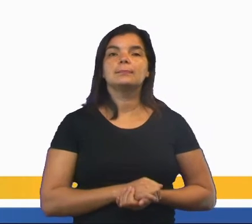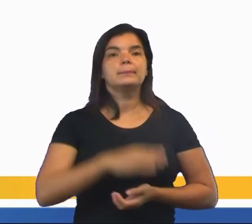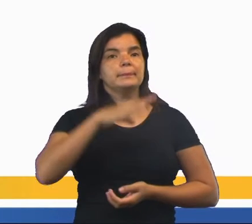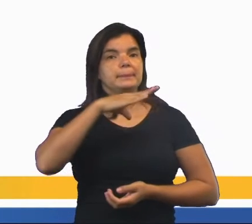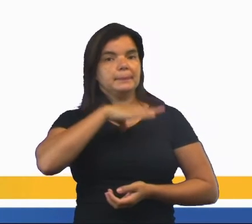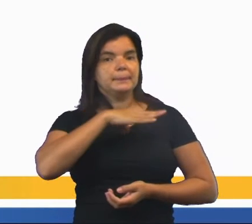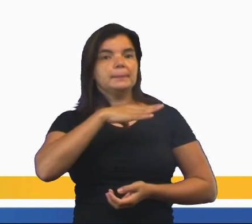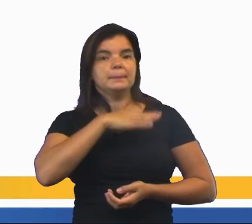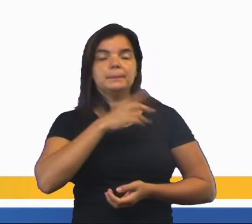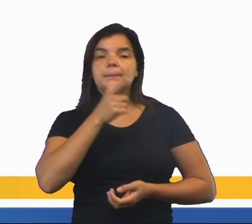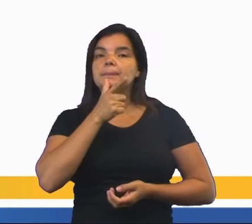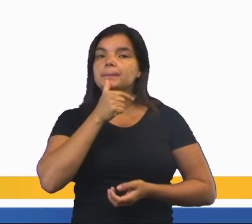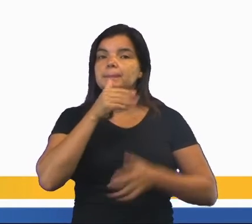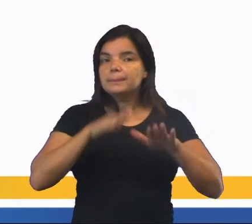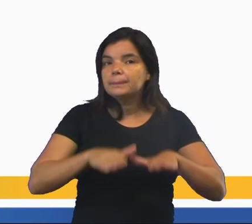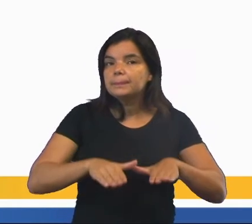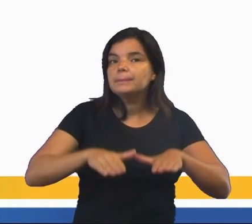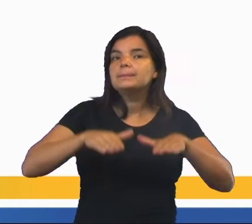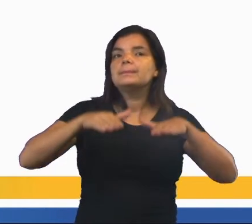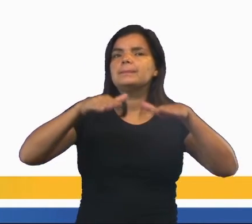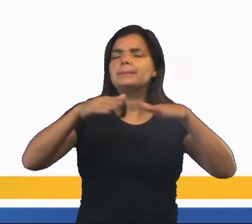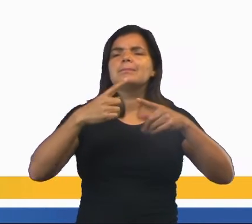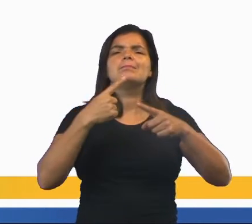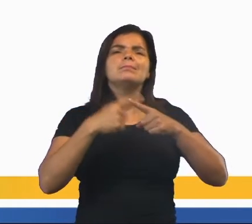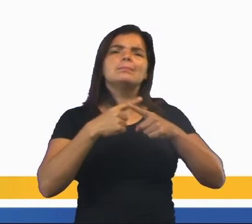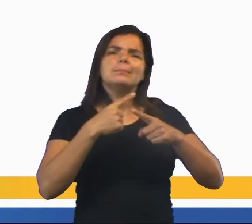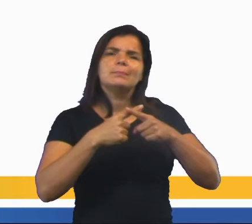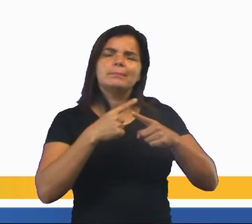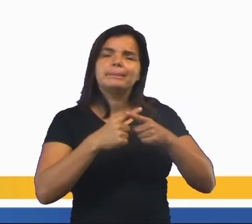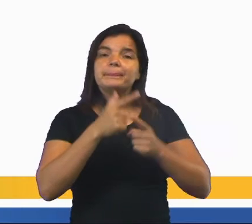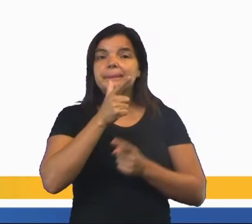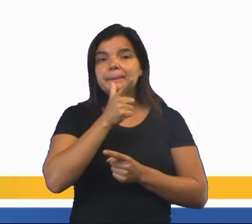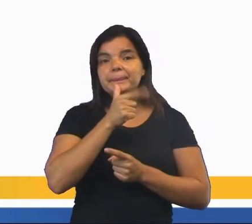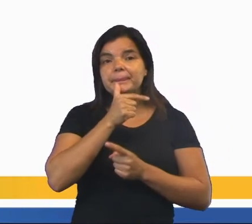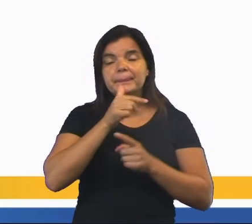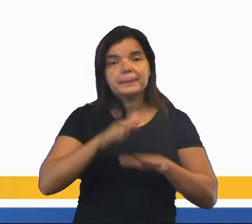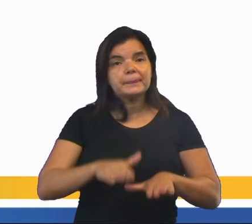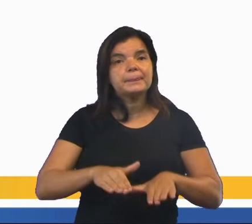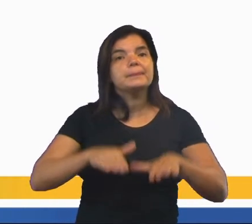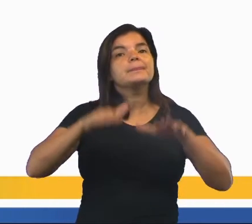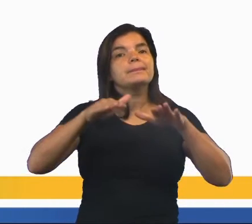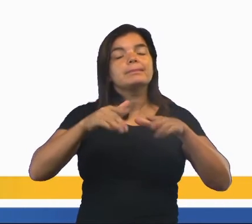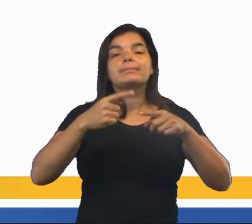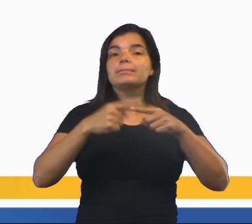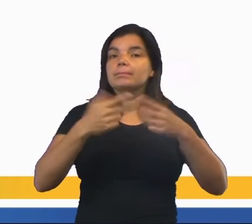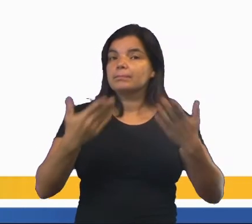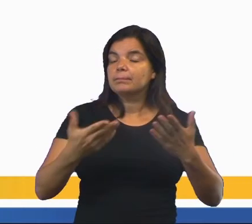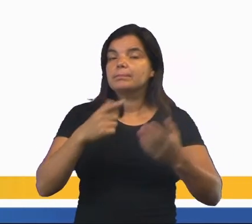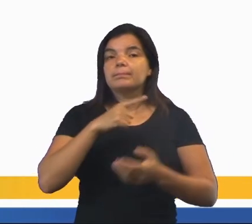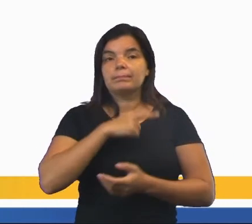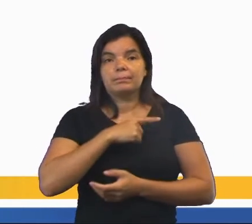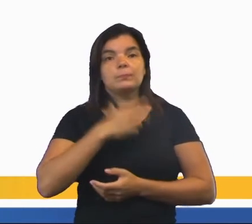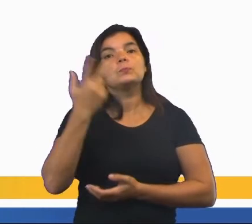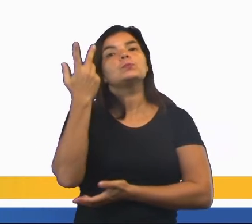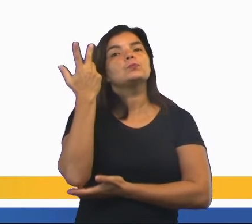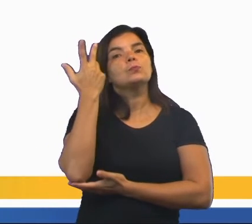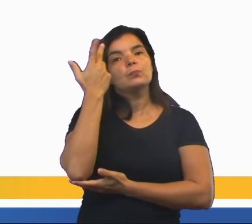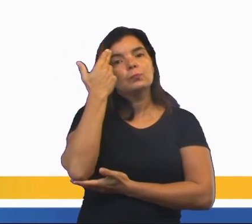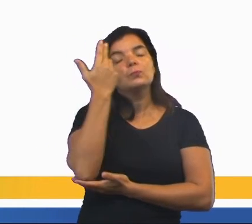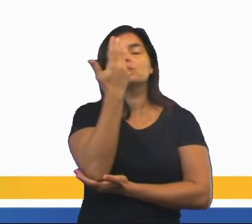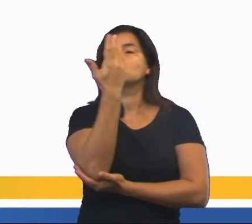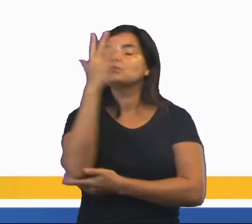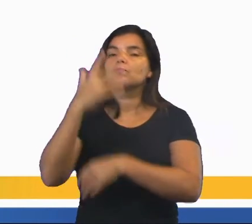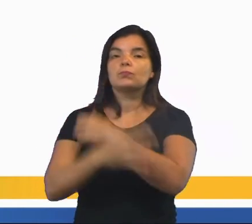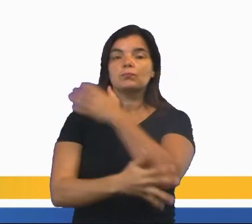cidade inundada. Isso mesmo. Por que será que essa cidade foi inundada? Além de um fator natural, é claro, de um